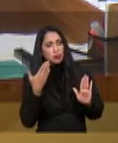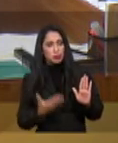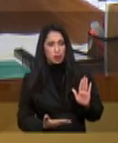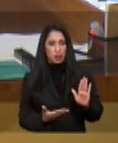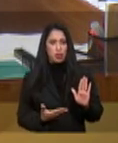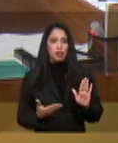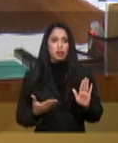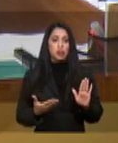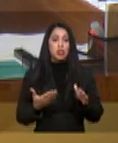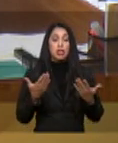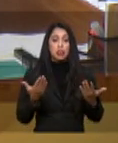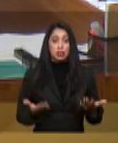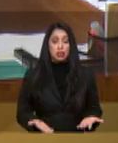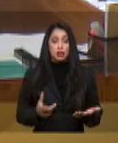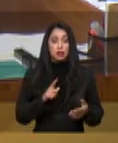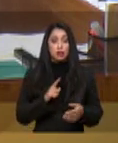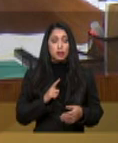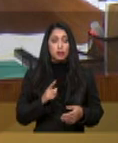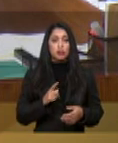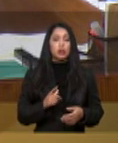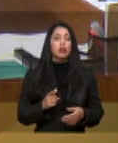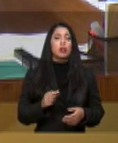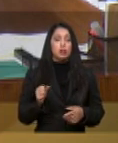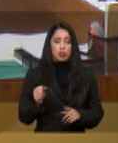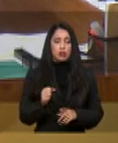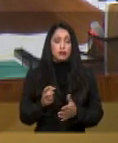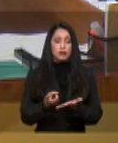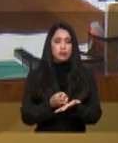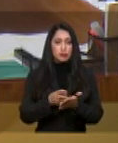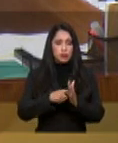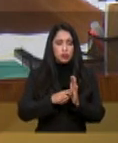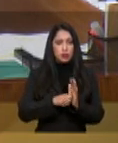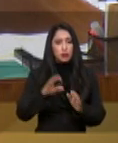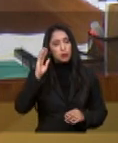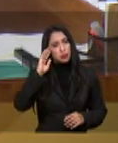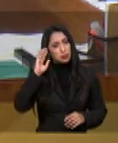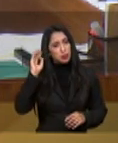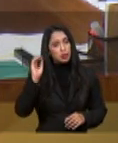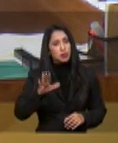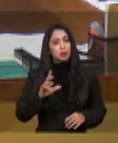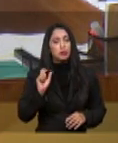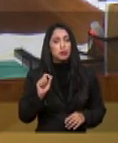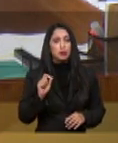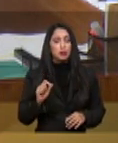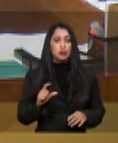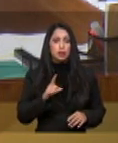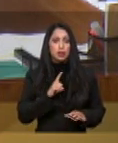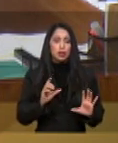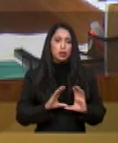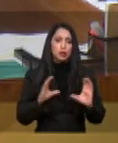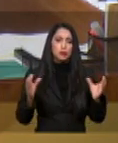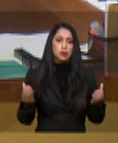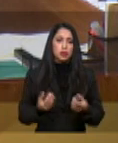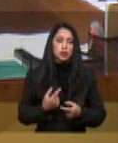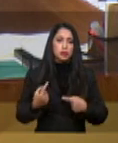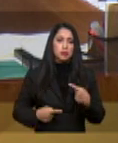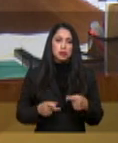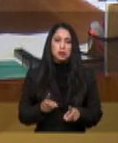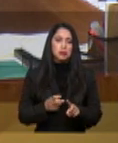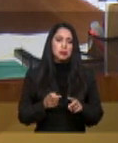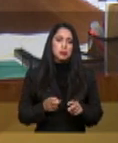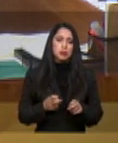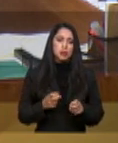Nada obstante, reconheça na solidariedade fiscal, importante premissa sobre a qual se funda nossa comunidade política, não vejo em que